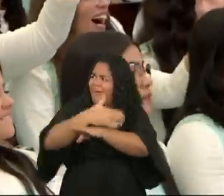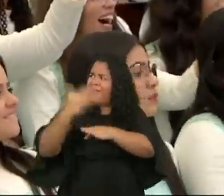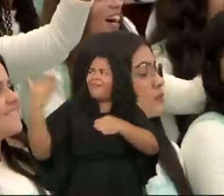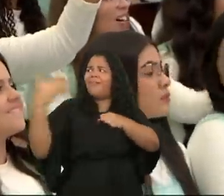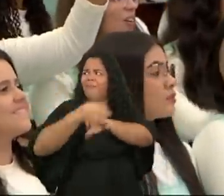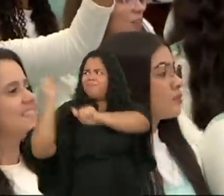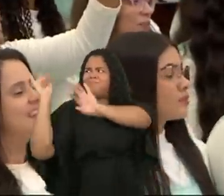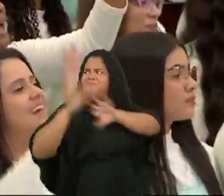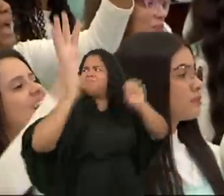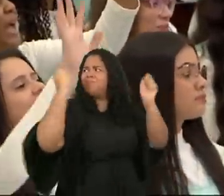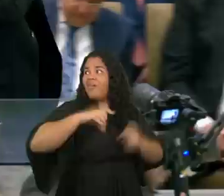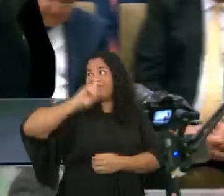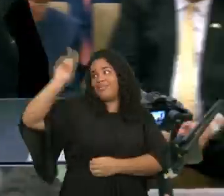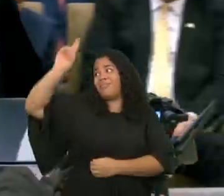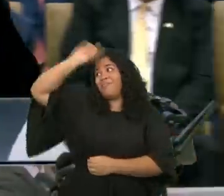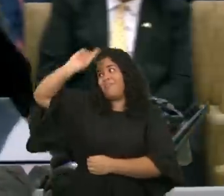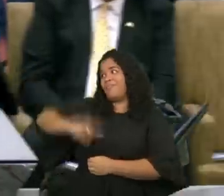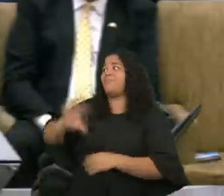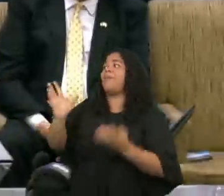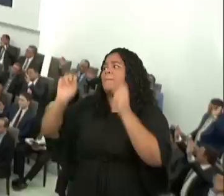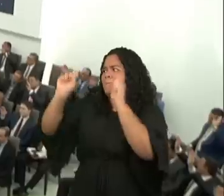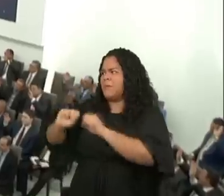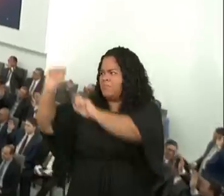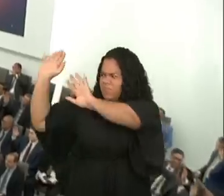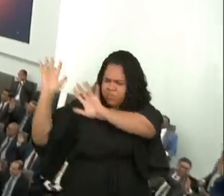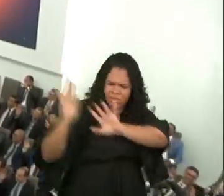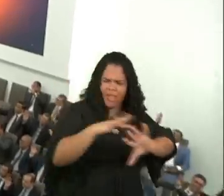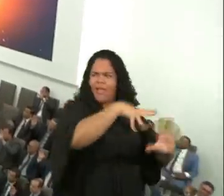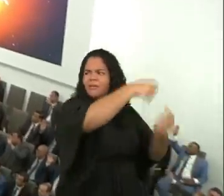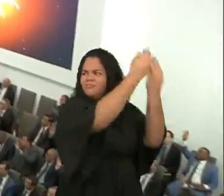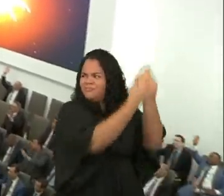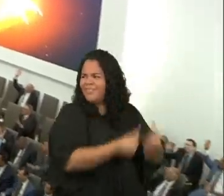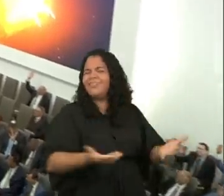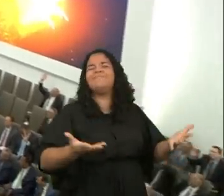mandou. Levanta a tua mão e adora a Jeová.